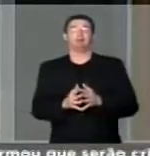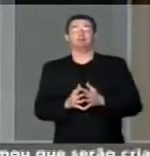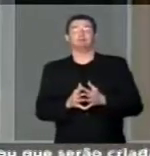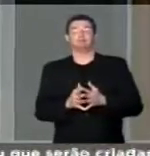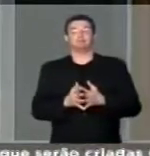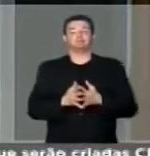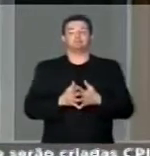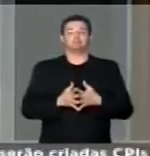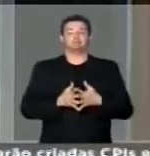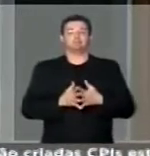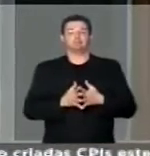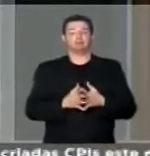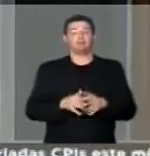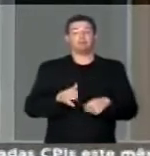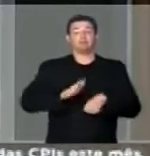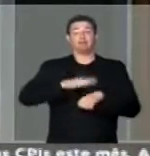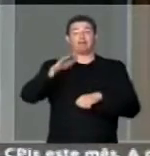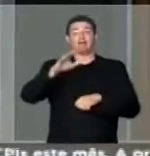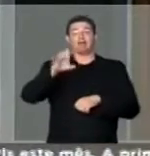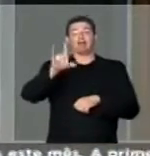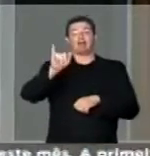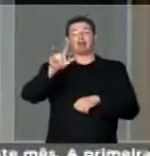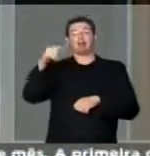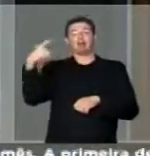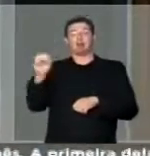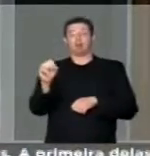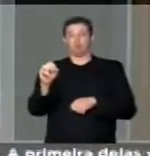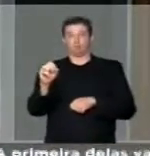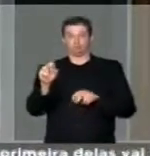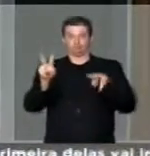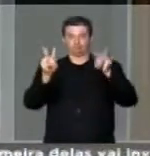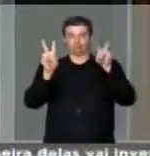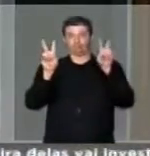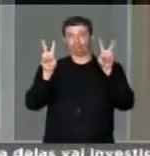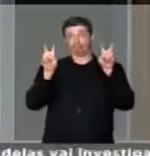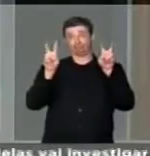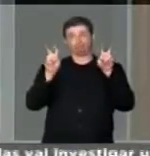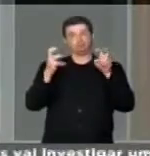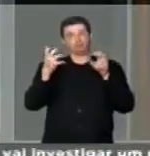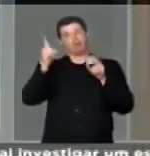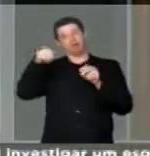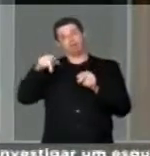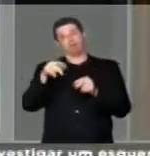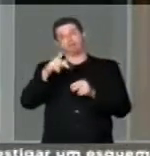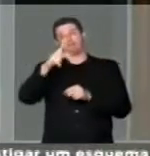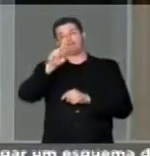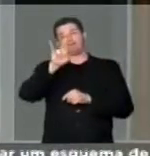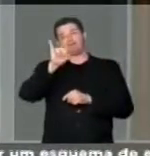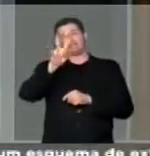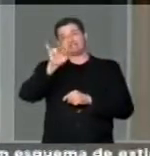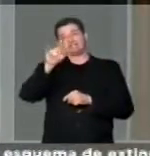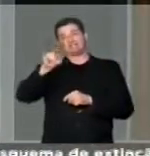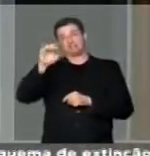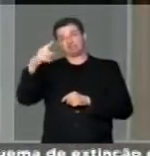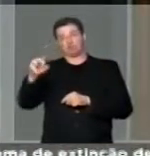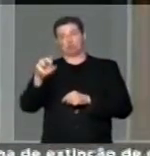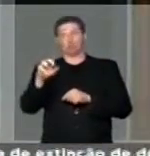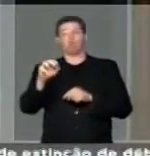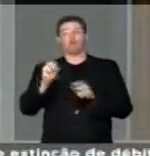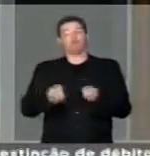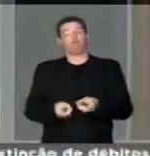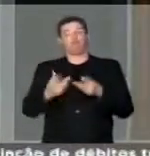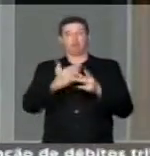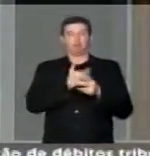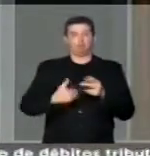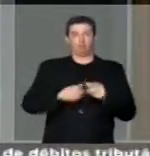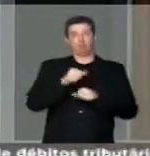fazer mais leilões, leia-se, privatizações de vários setores. Ou seja,